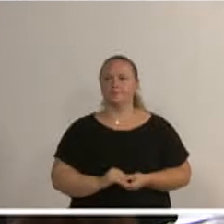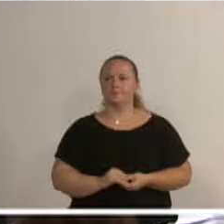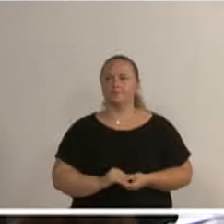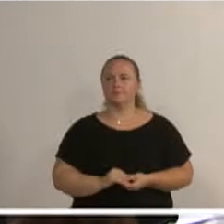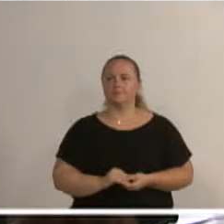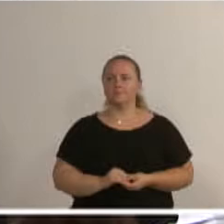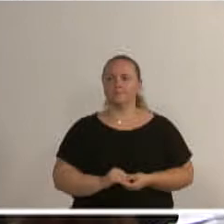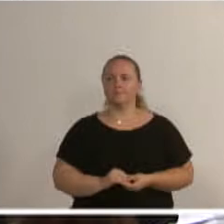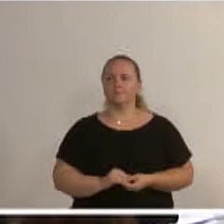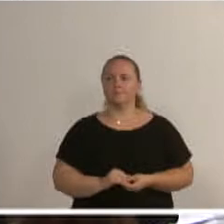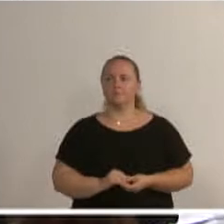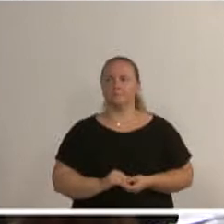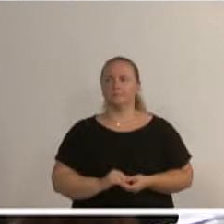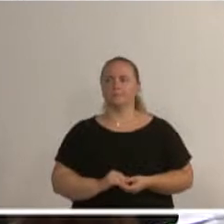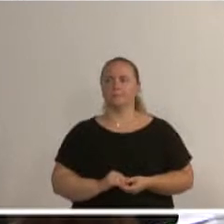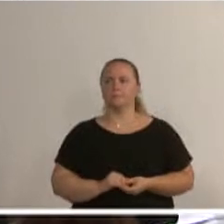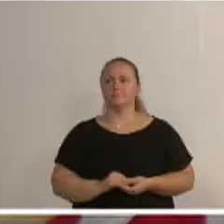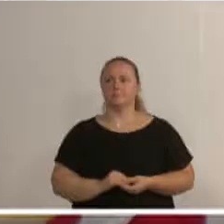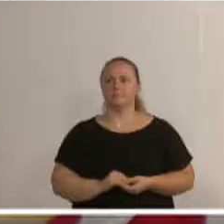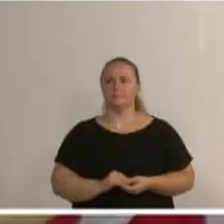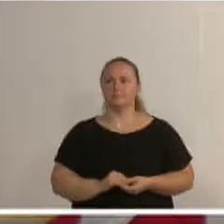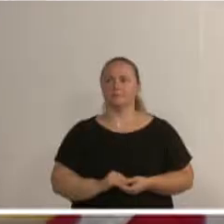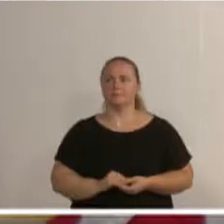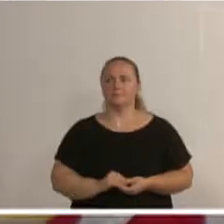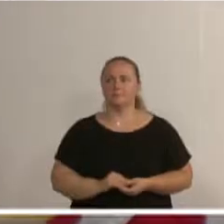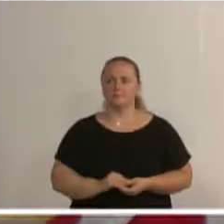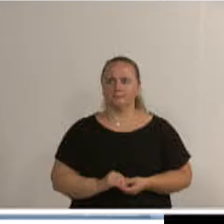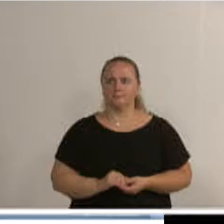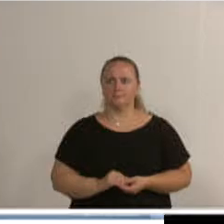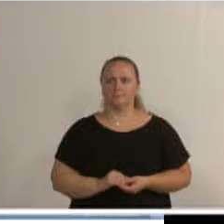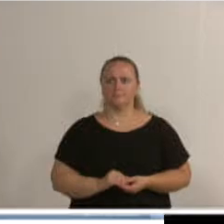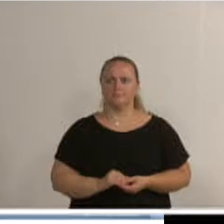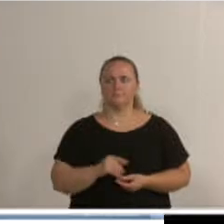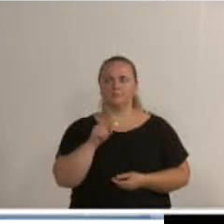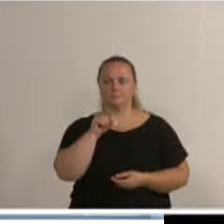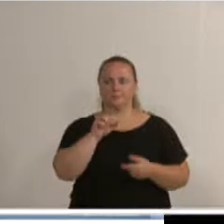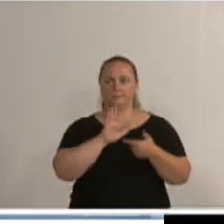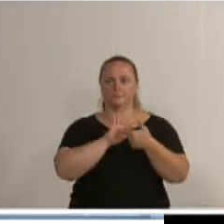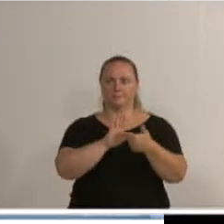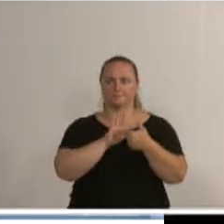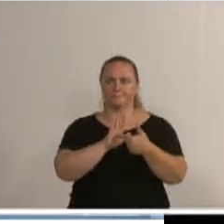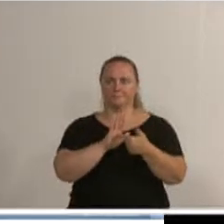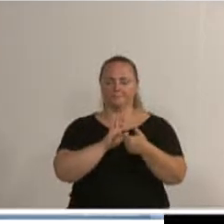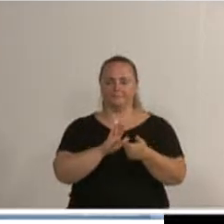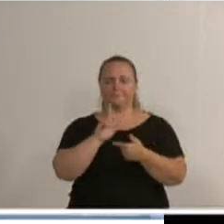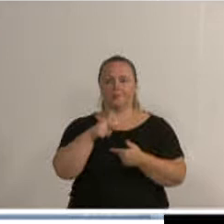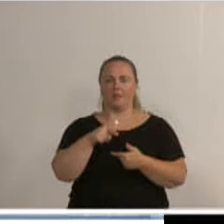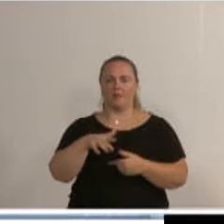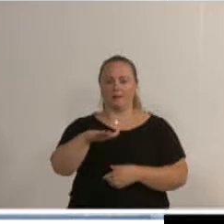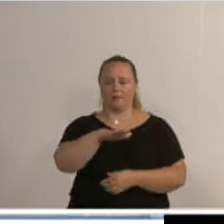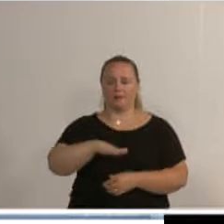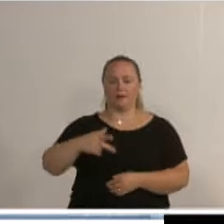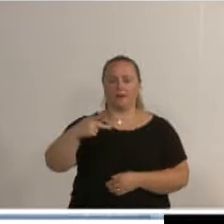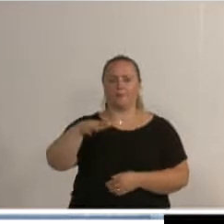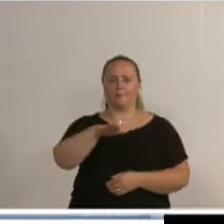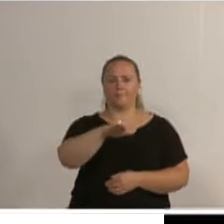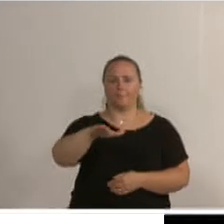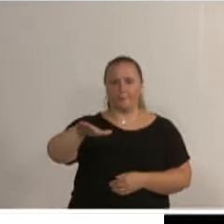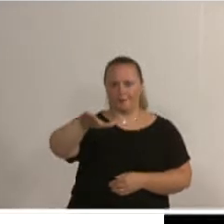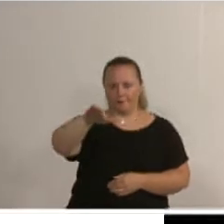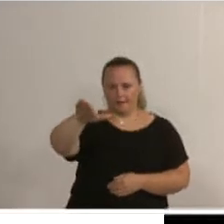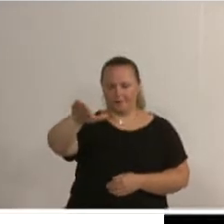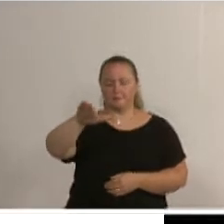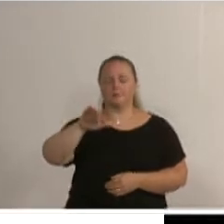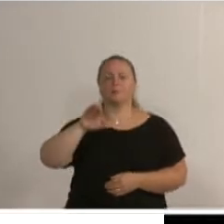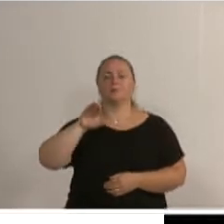lá. Então, as linhas que foram apresentadas ali, hoje, é a linha Progresso e a linha Santa Maria.